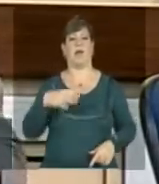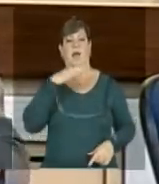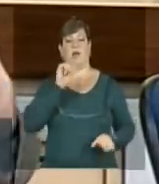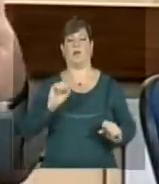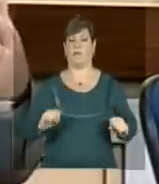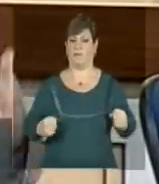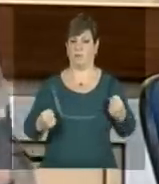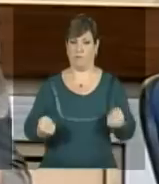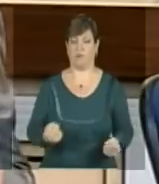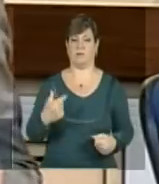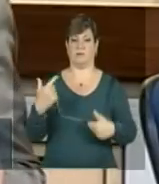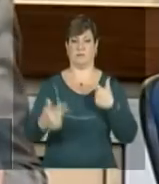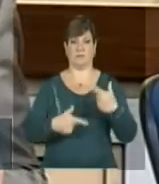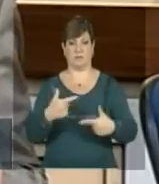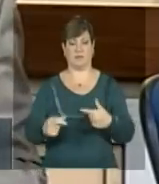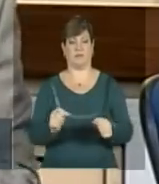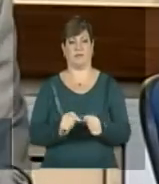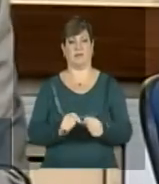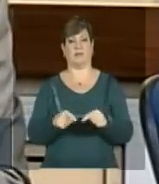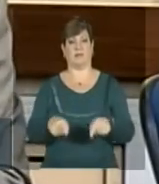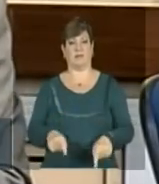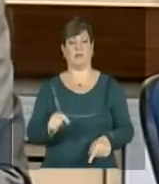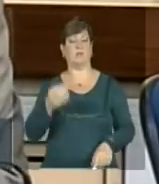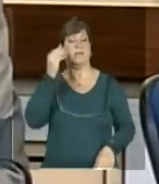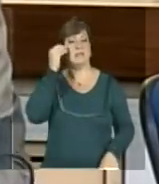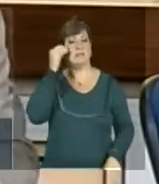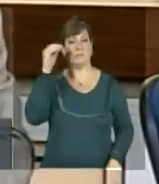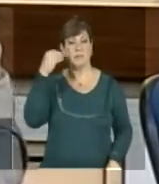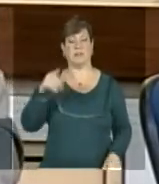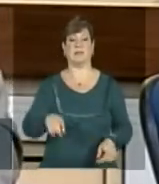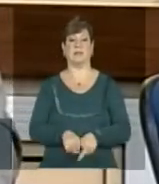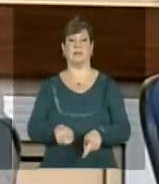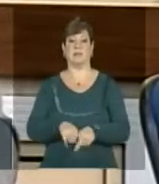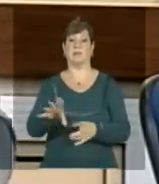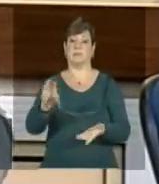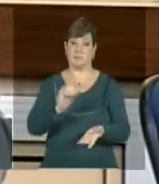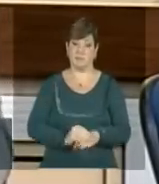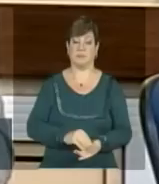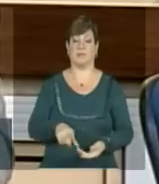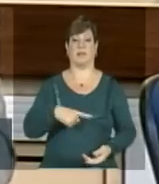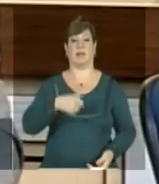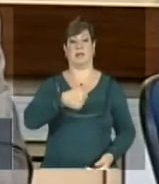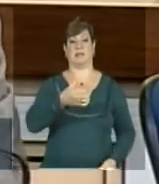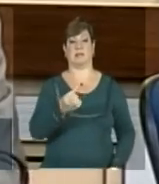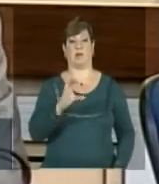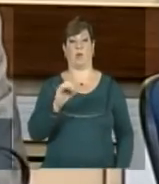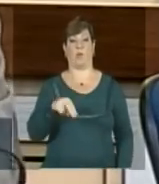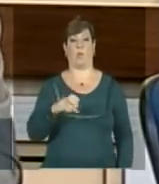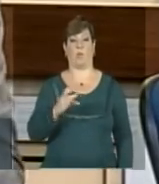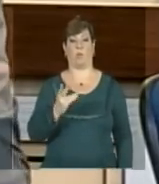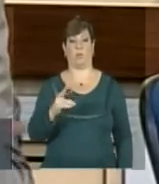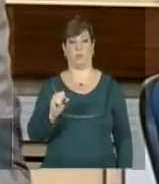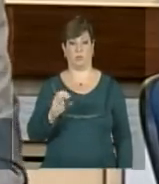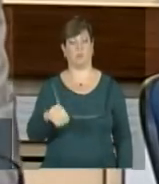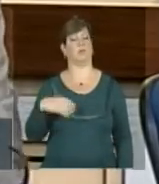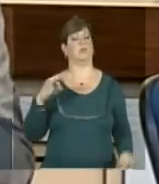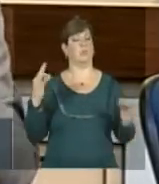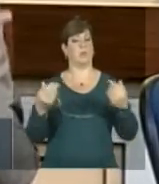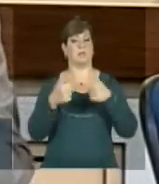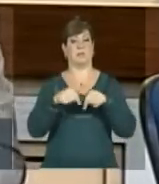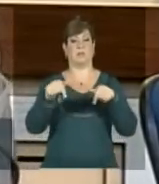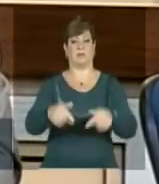de trabalhar pela sistematização de uma experiência e se inscreveram no 16º concurso. Todos estão aqui